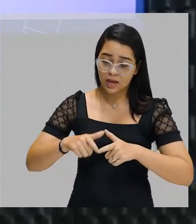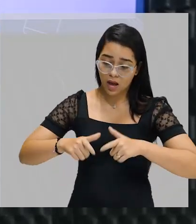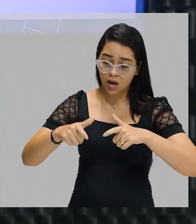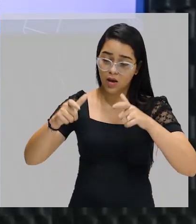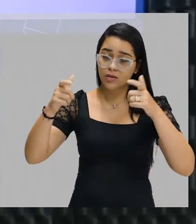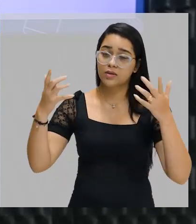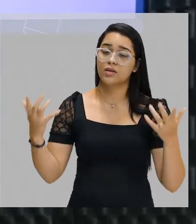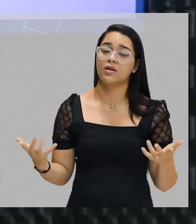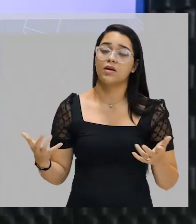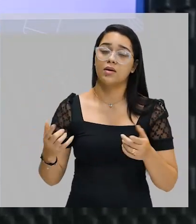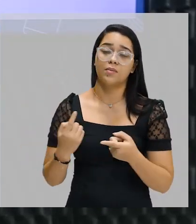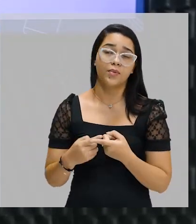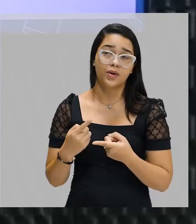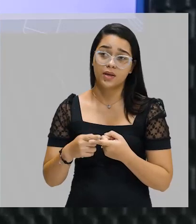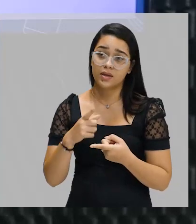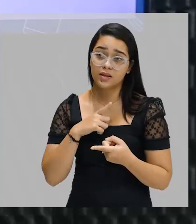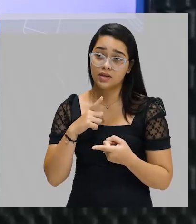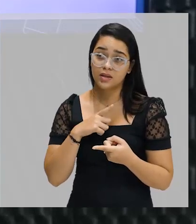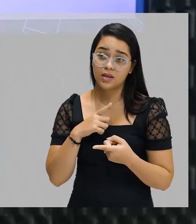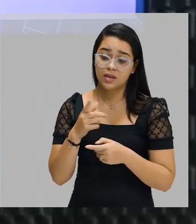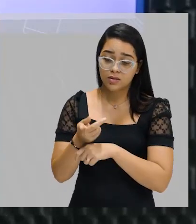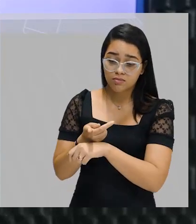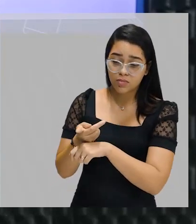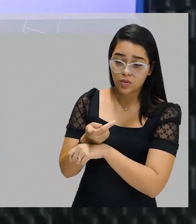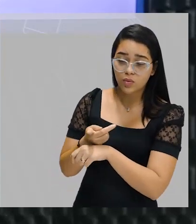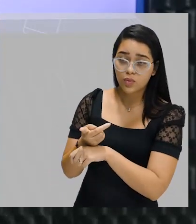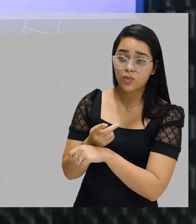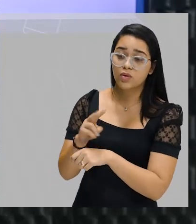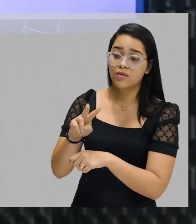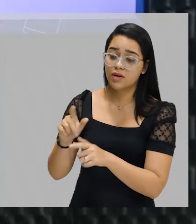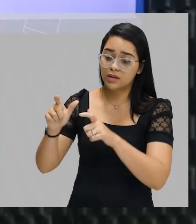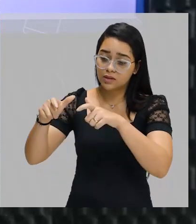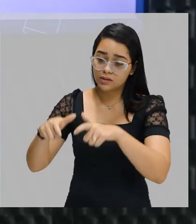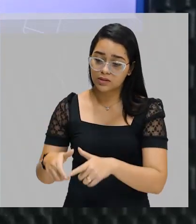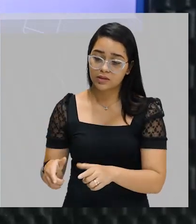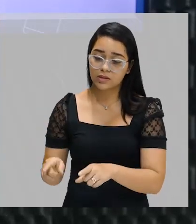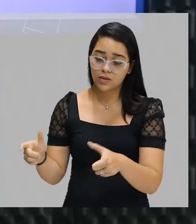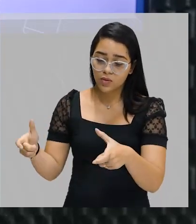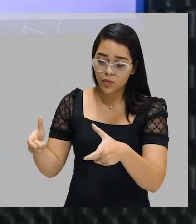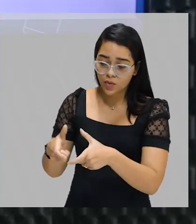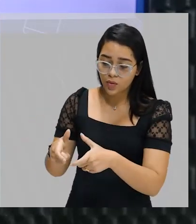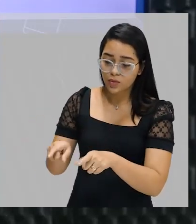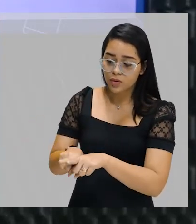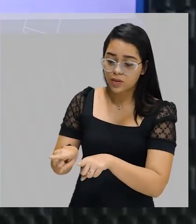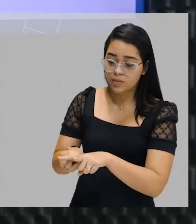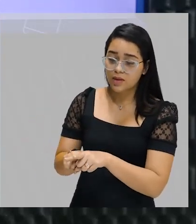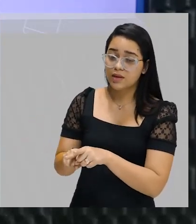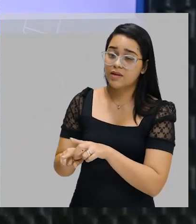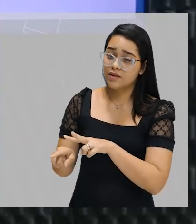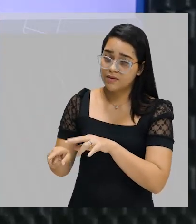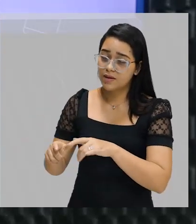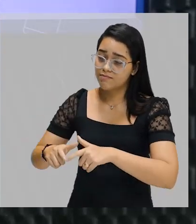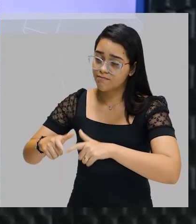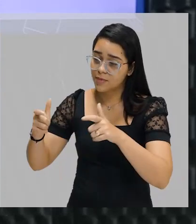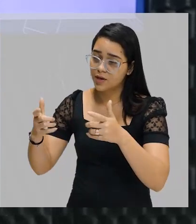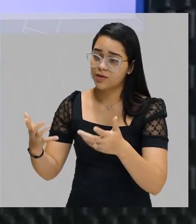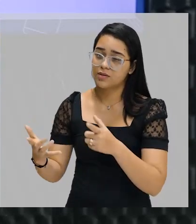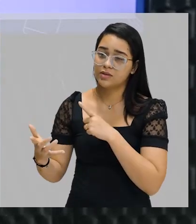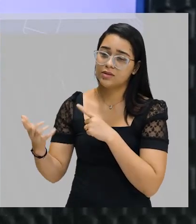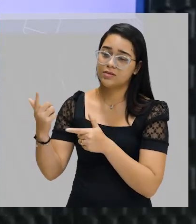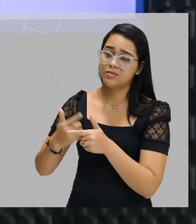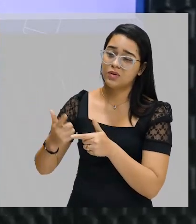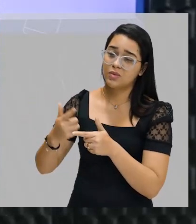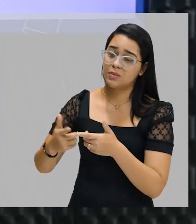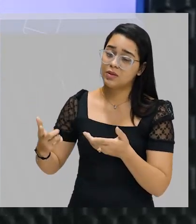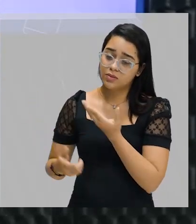tenda a subir por uma questão de oferta e procura. A produção vai cair, consequentemente, a disputa vai ser maior. Beleza? Então